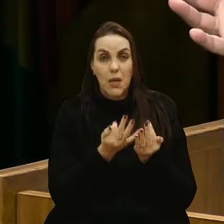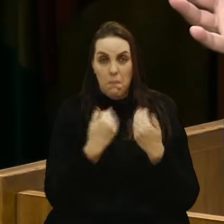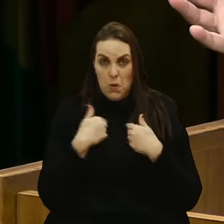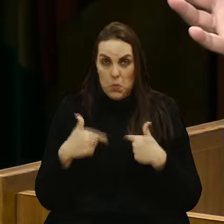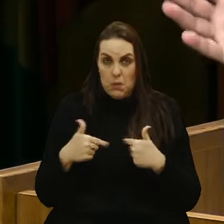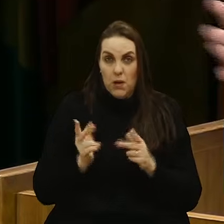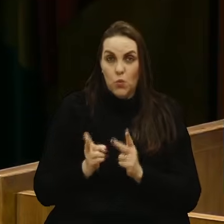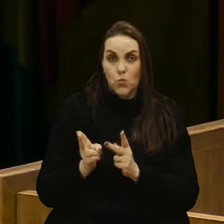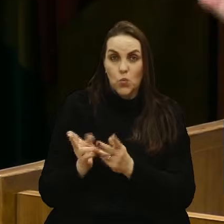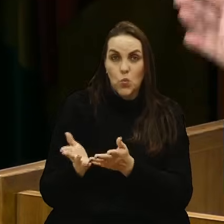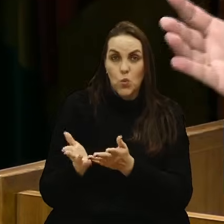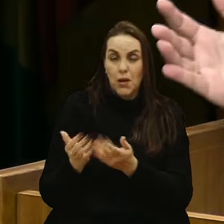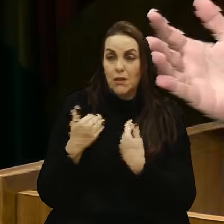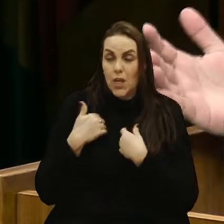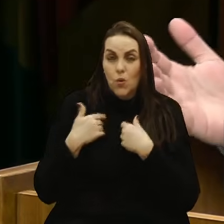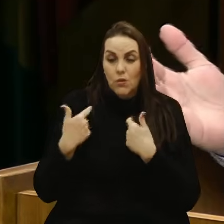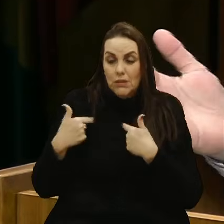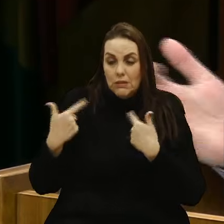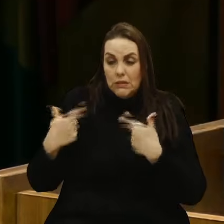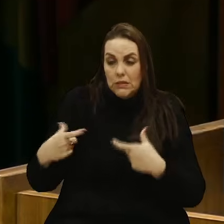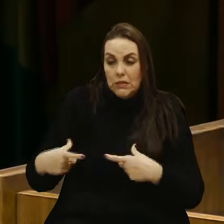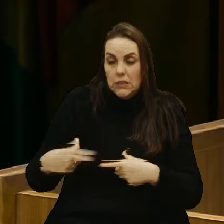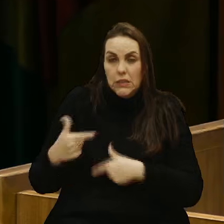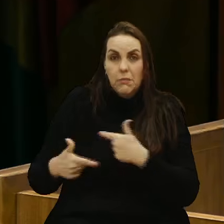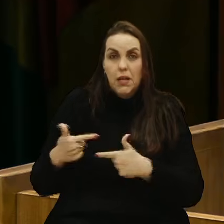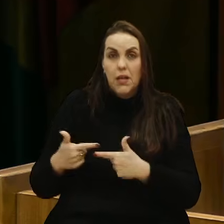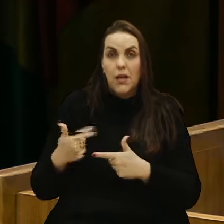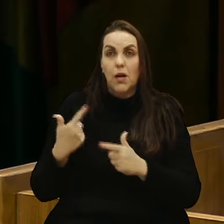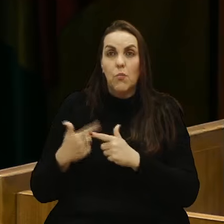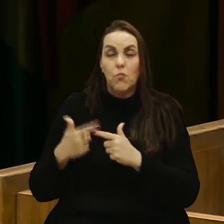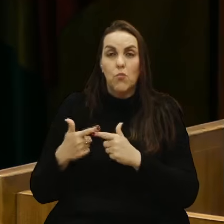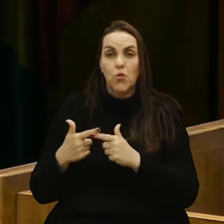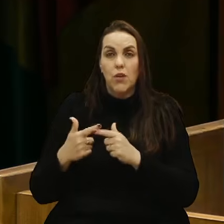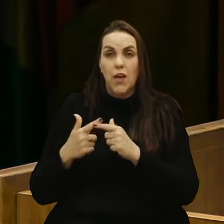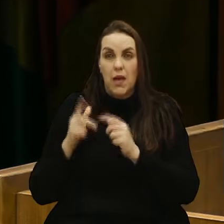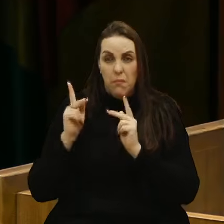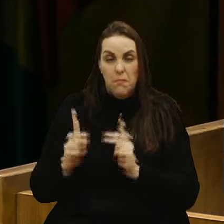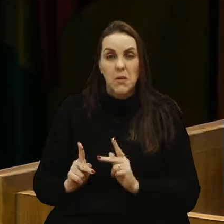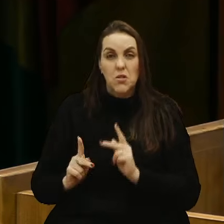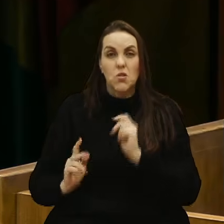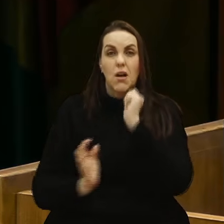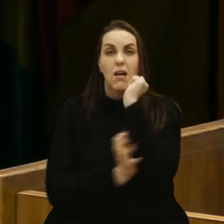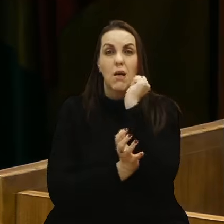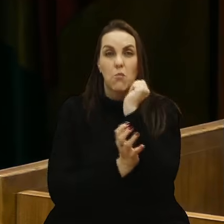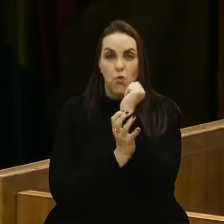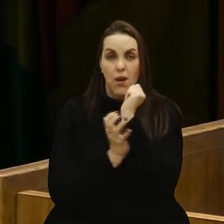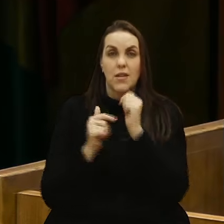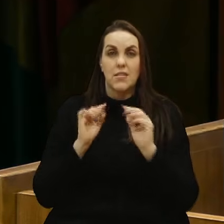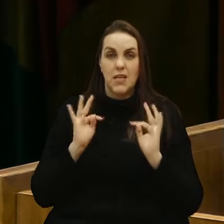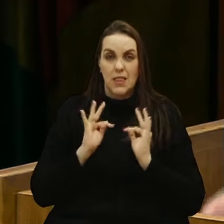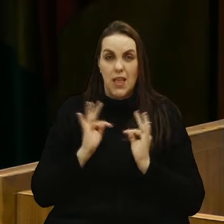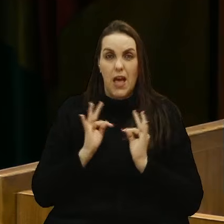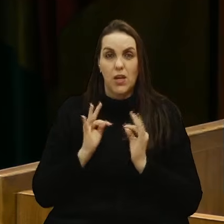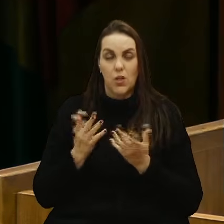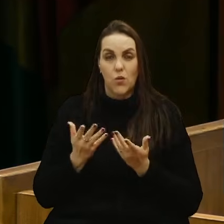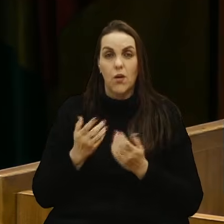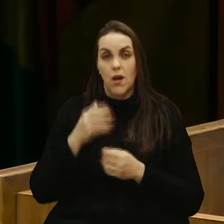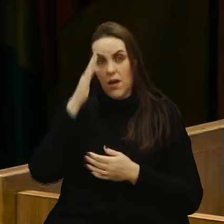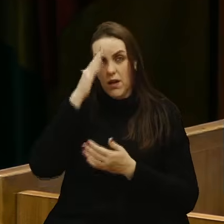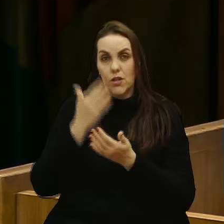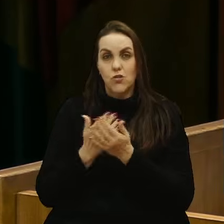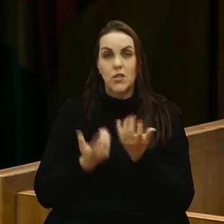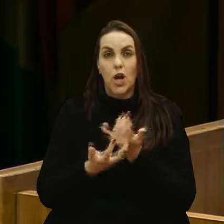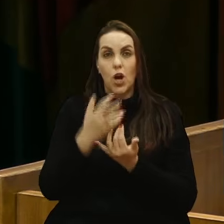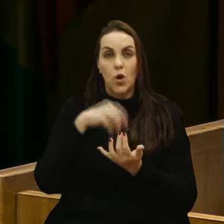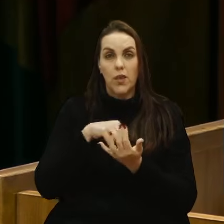continuar? Eu vou ter onde trabalhar? Porque algum burocrata ou tecnocrata acha que a Codeca é inviável.